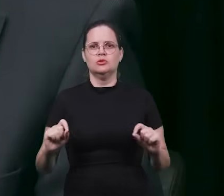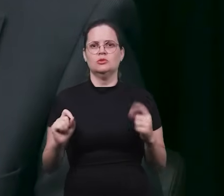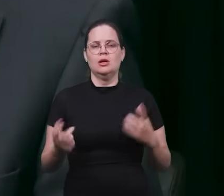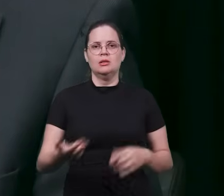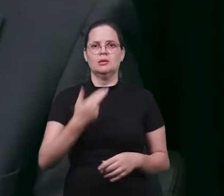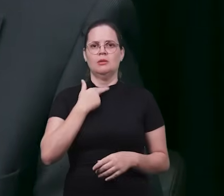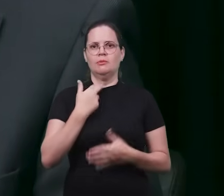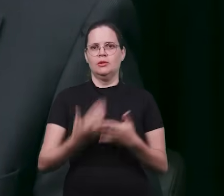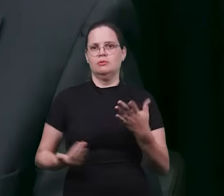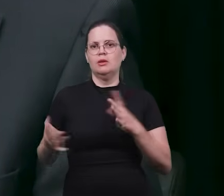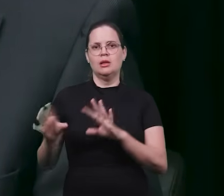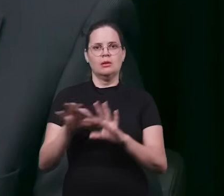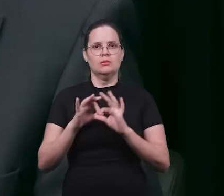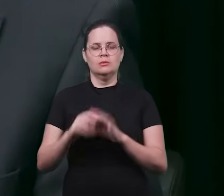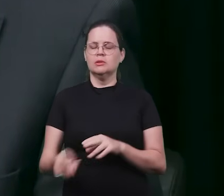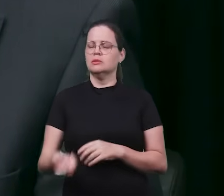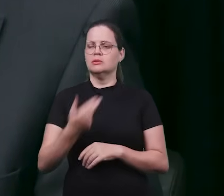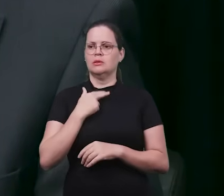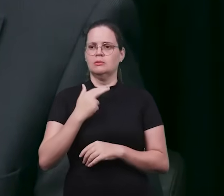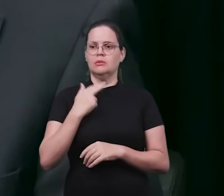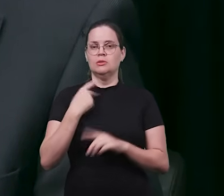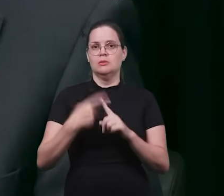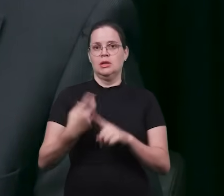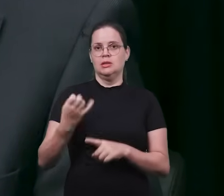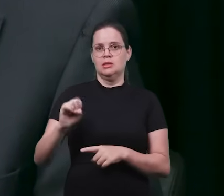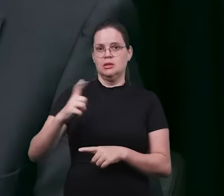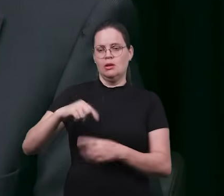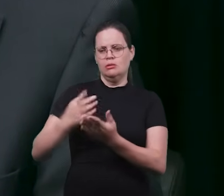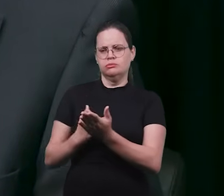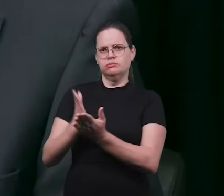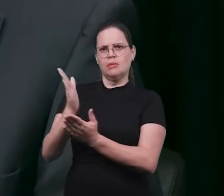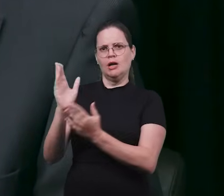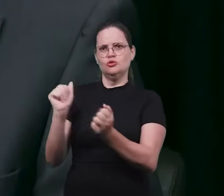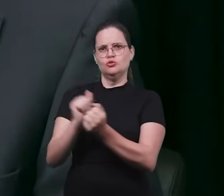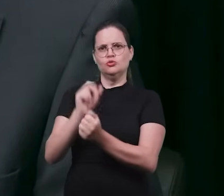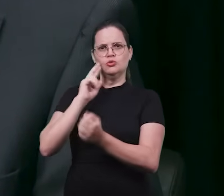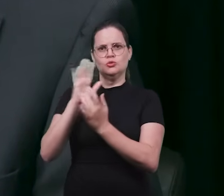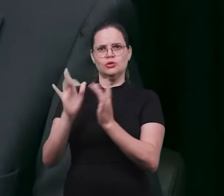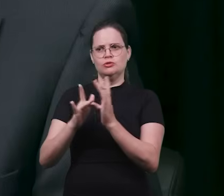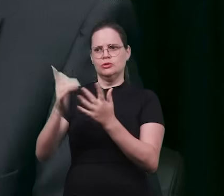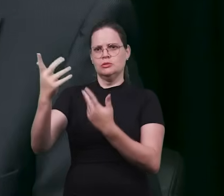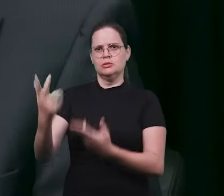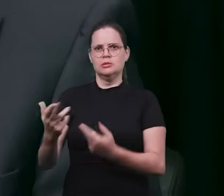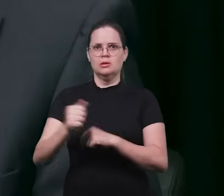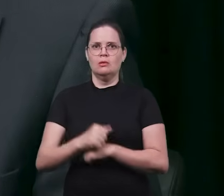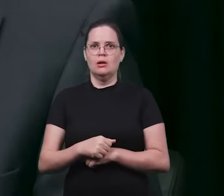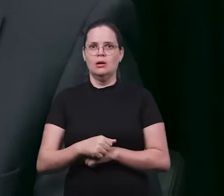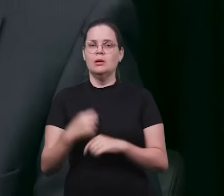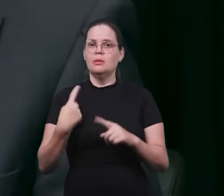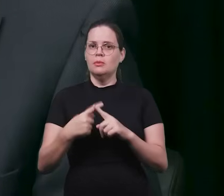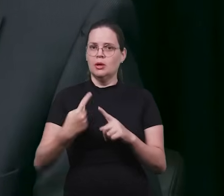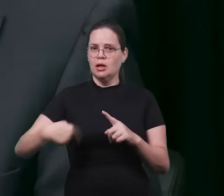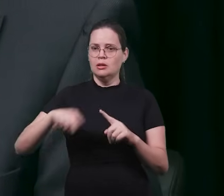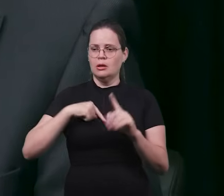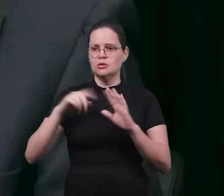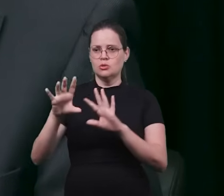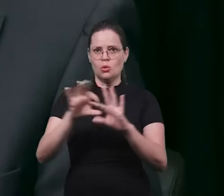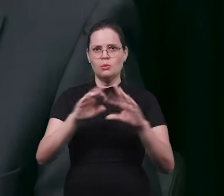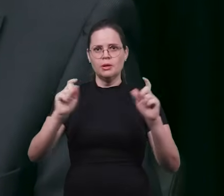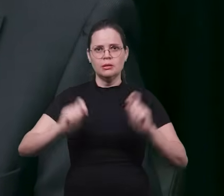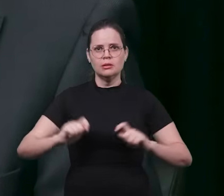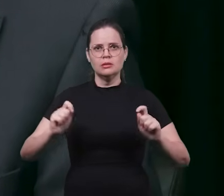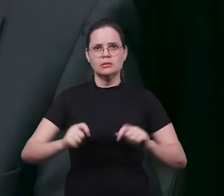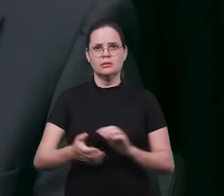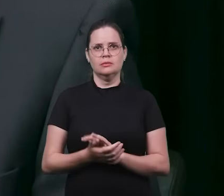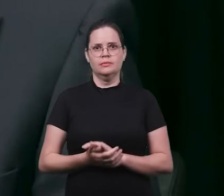a comunhão. Se andarmos na luz como ele na luz está. A chama não pode se apagar. Nós temos comunhão. Então aquela